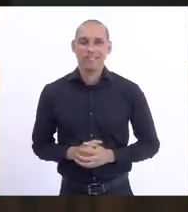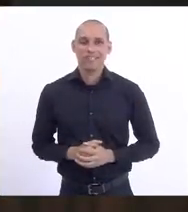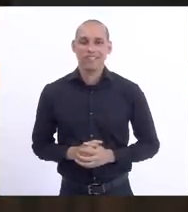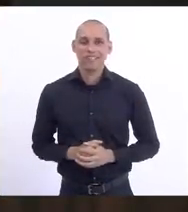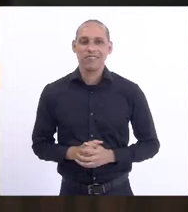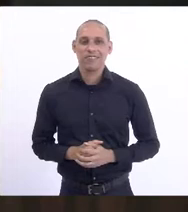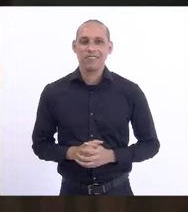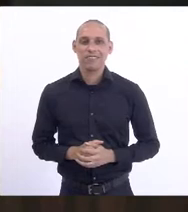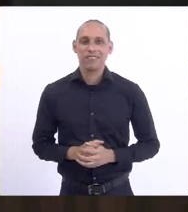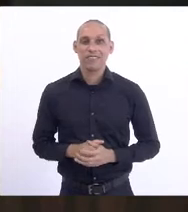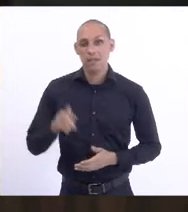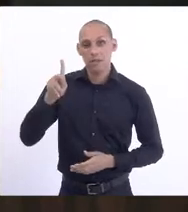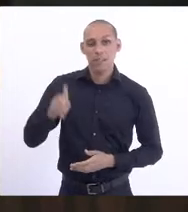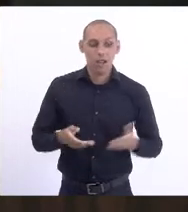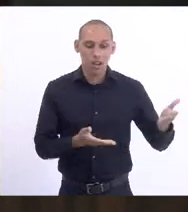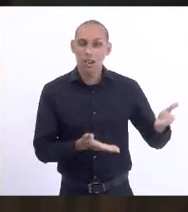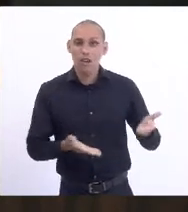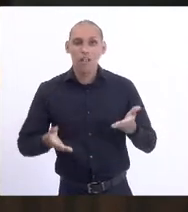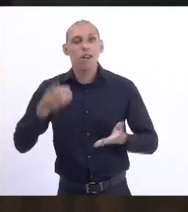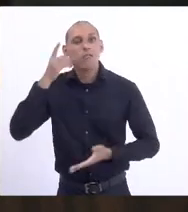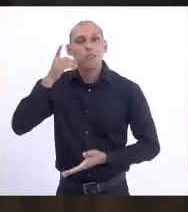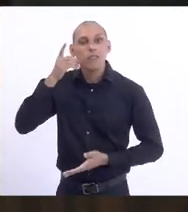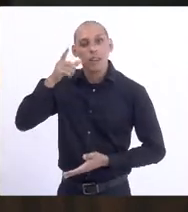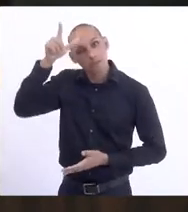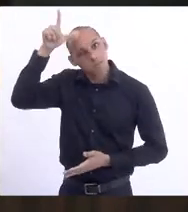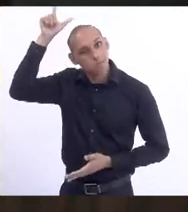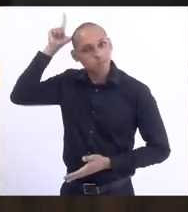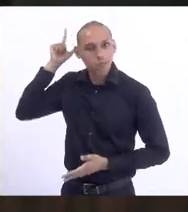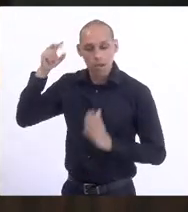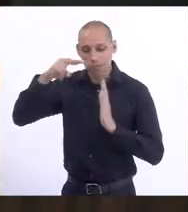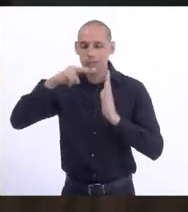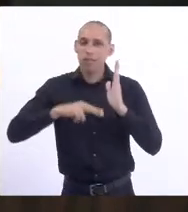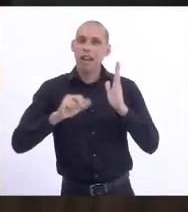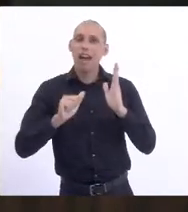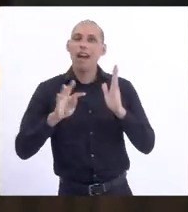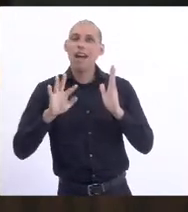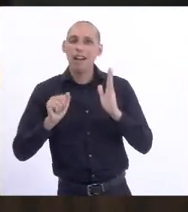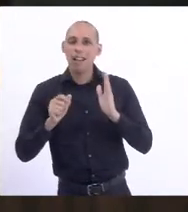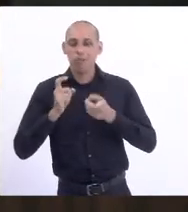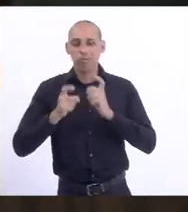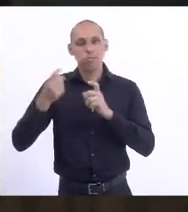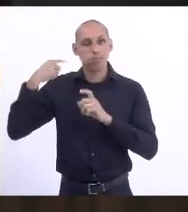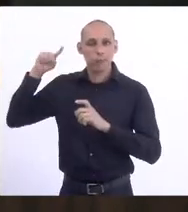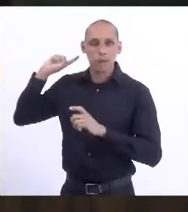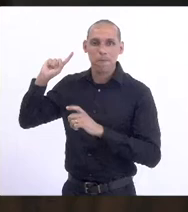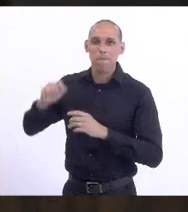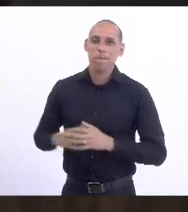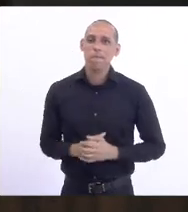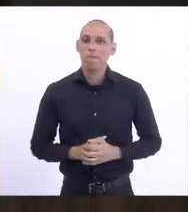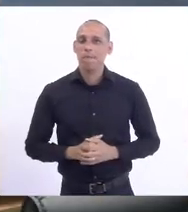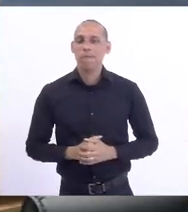A presidência convida o nobre deputado Luiz Paulo para fazer leitura da ata da sessão anterior.